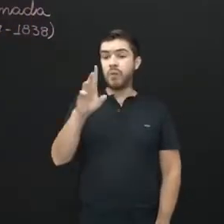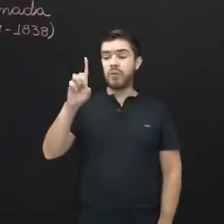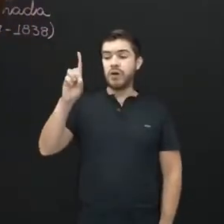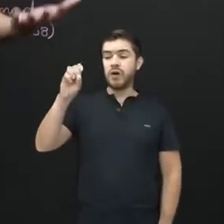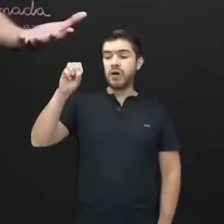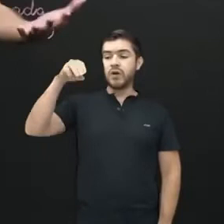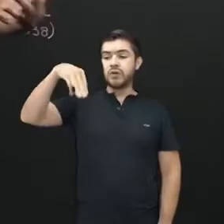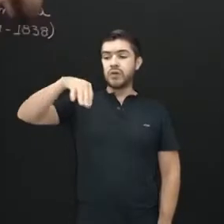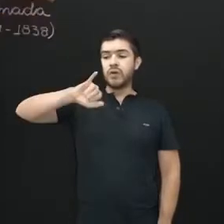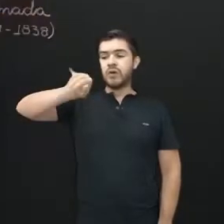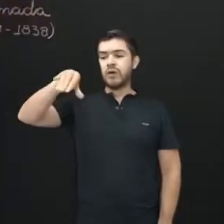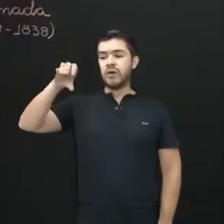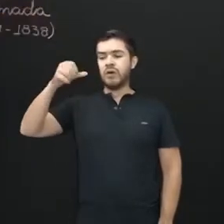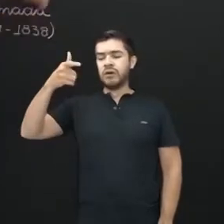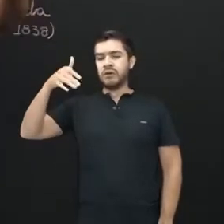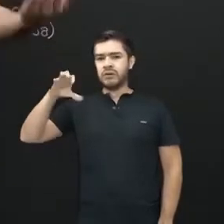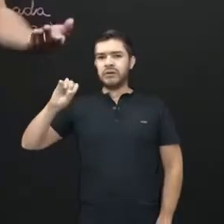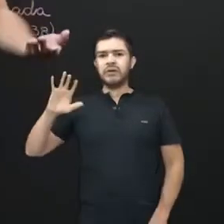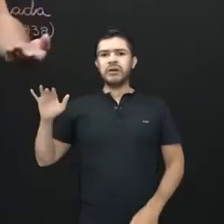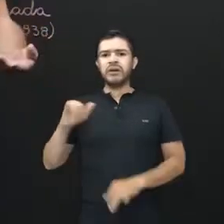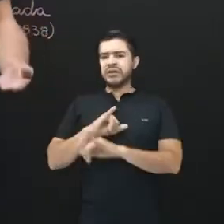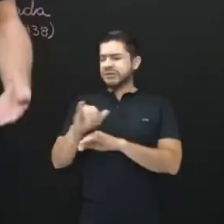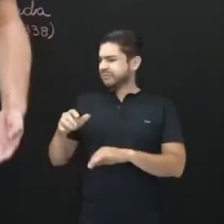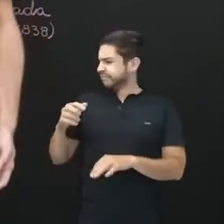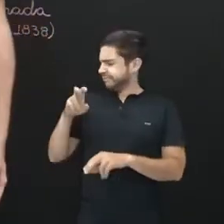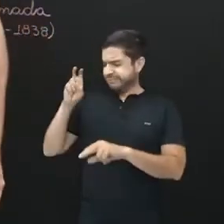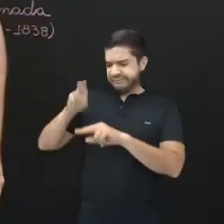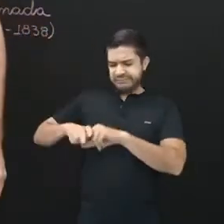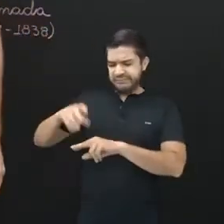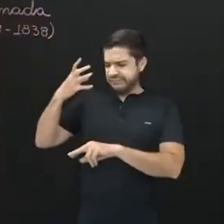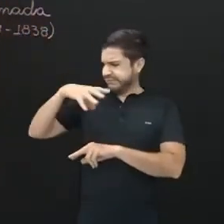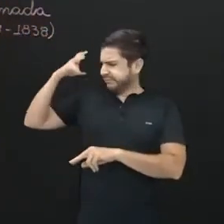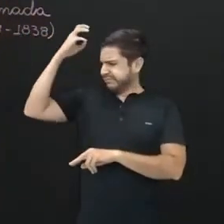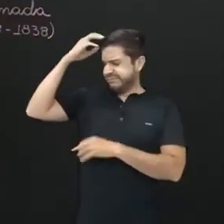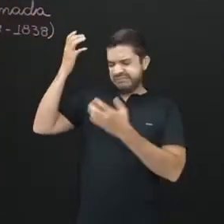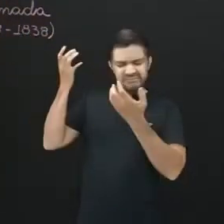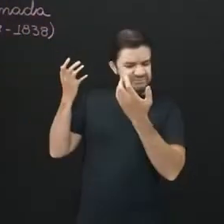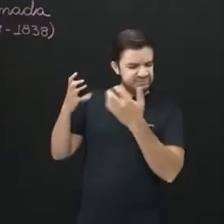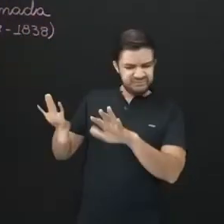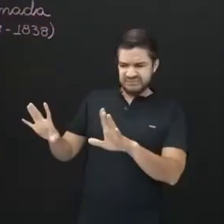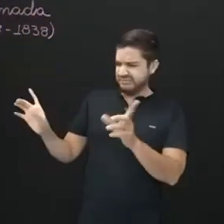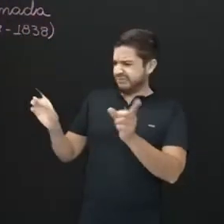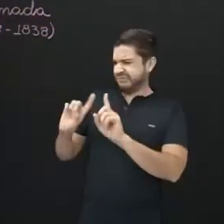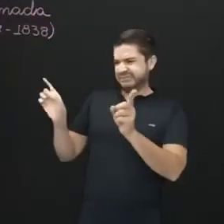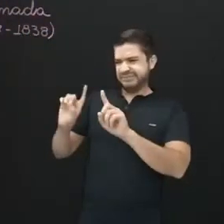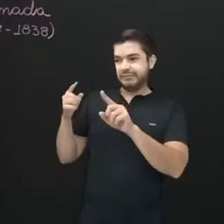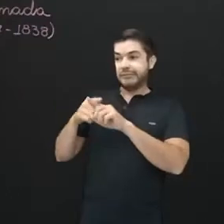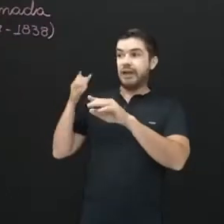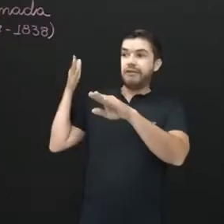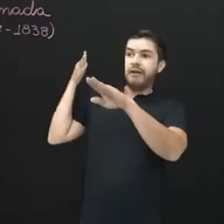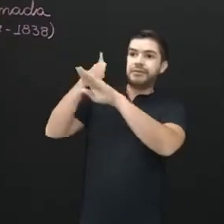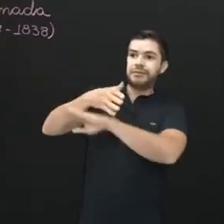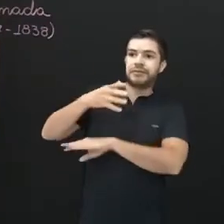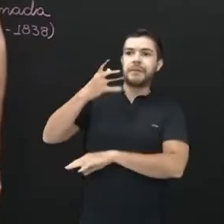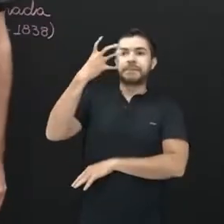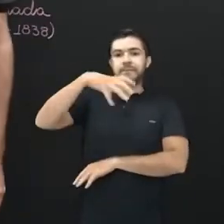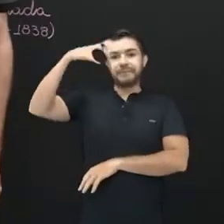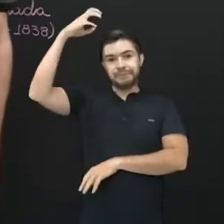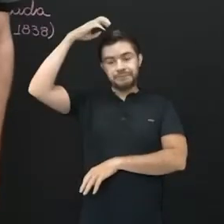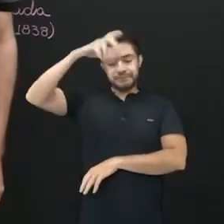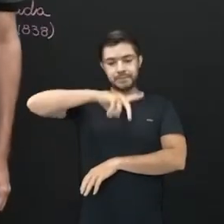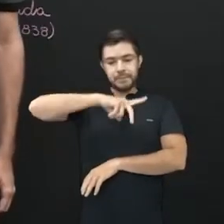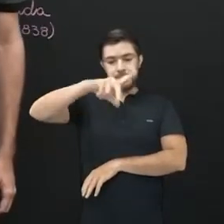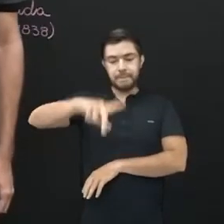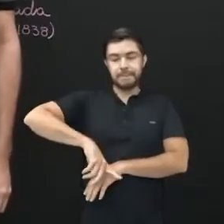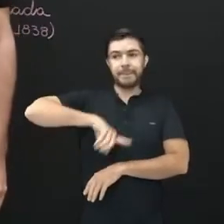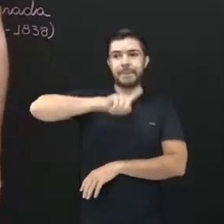abre mão do trono brasileiro, abdica ao trono brasileiro para ser rei de Portugal. Ele deixa de ser Dom Pedro